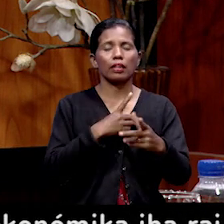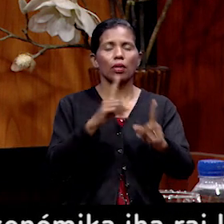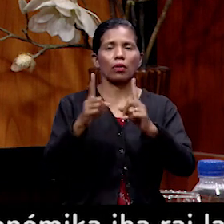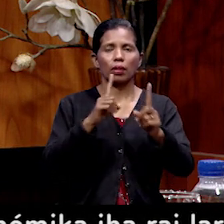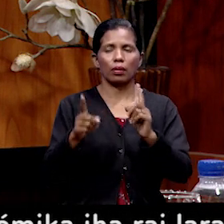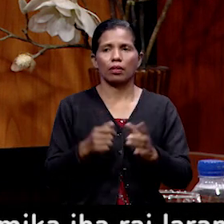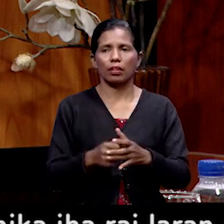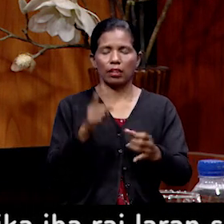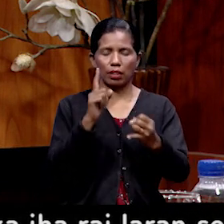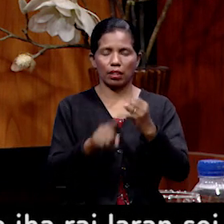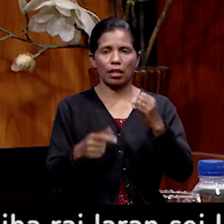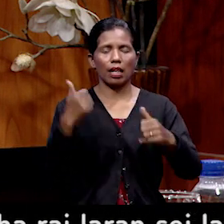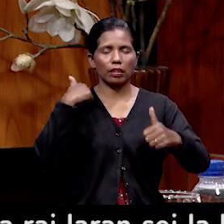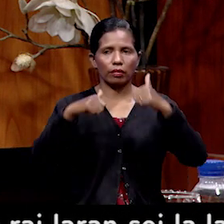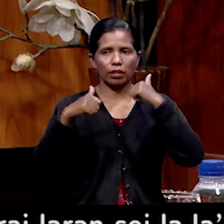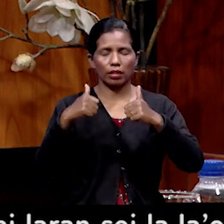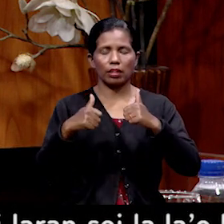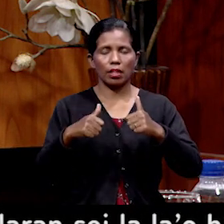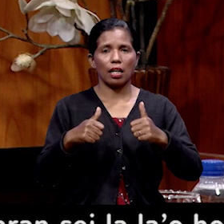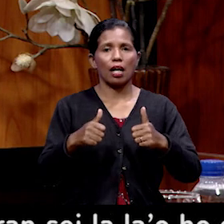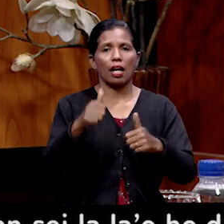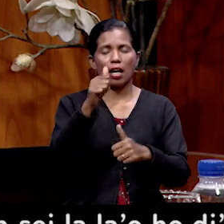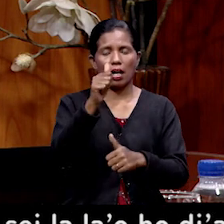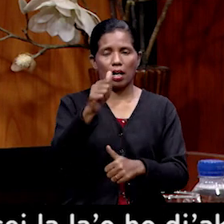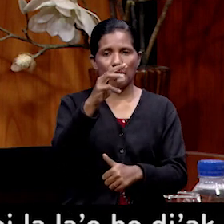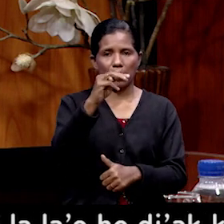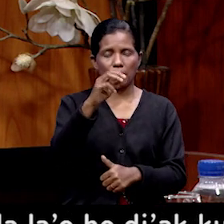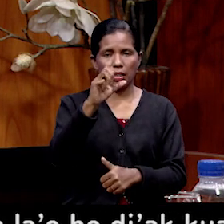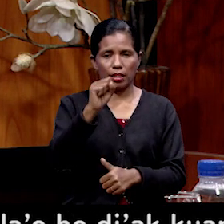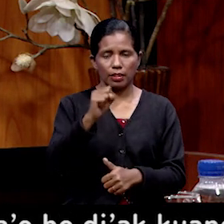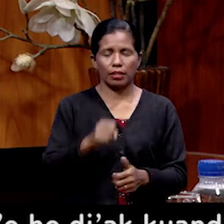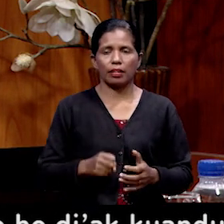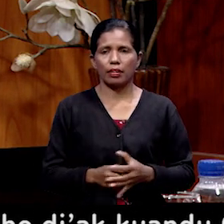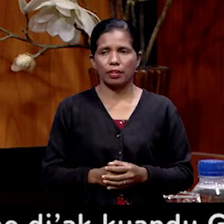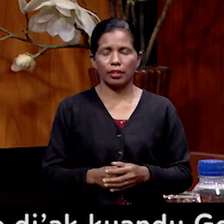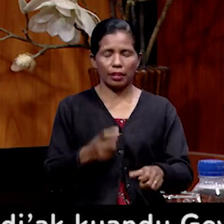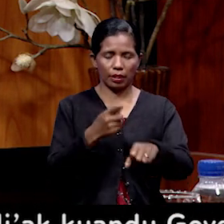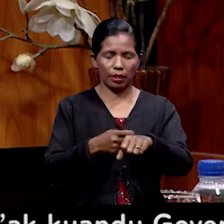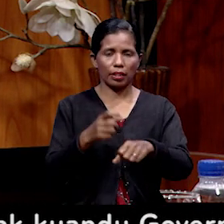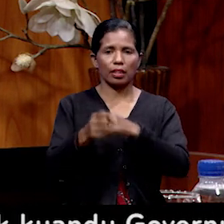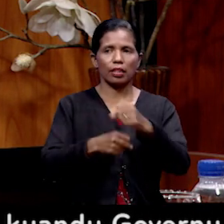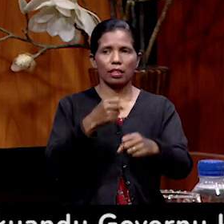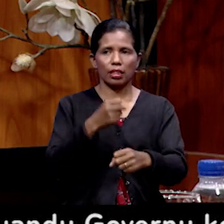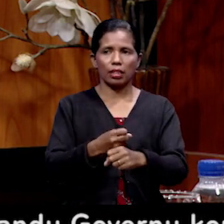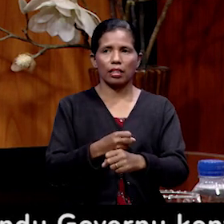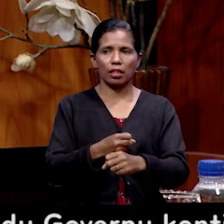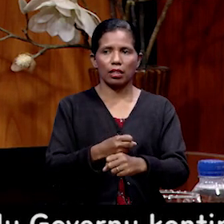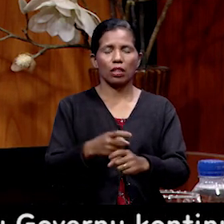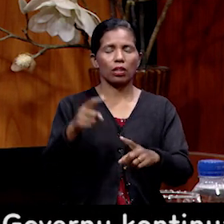ikus, san, san, artes, marxiais, ne, bk, kandut, tete, tempu, tete, nan, pa, sira, sire,